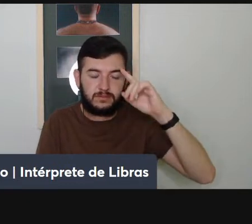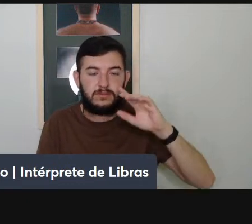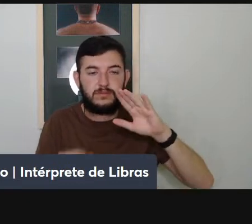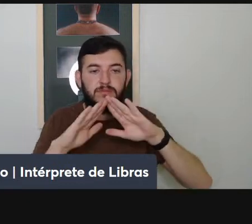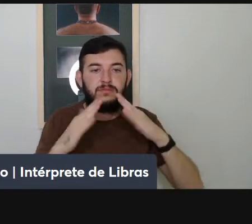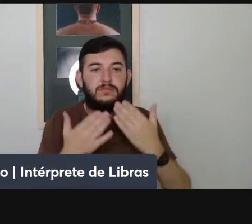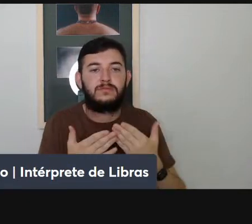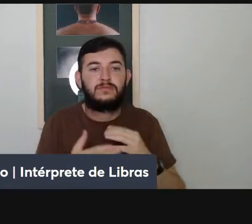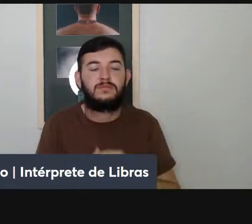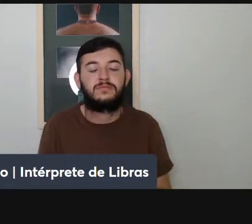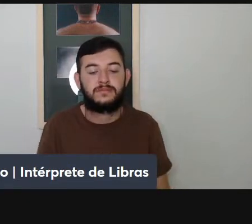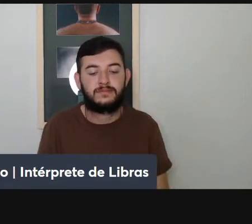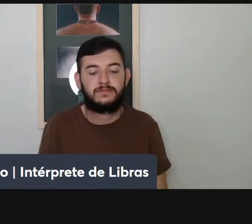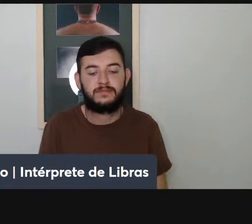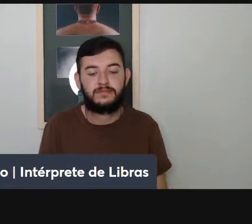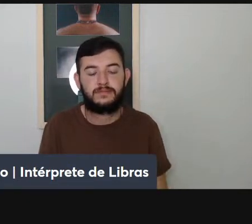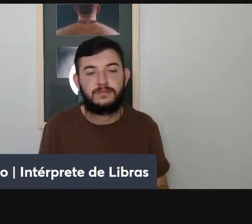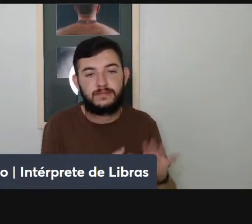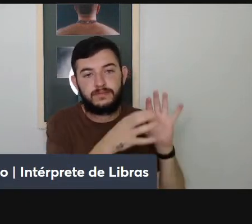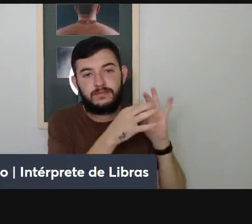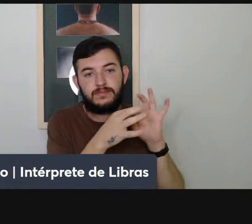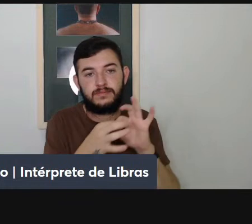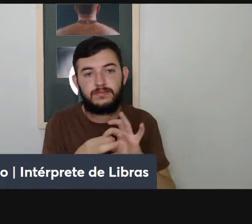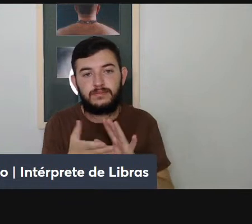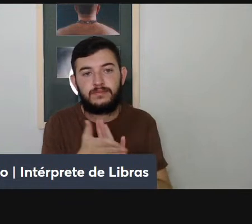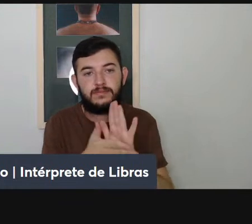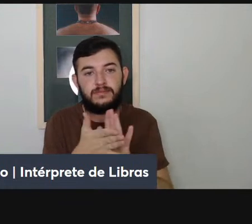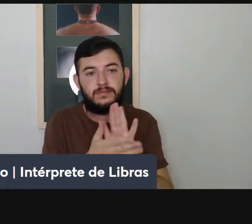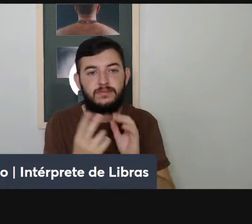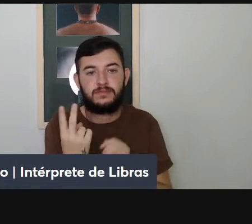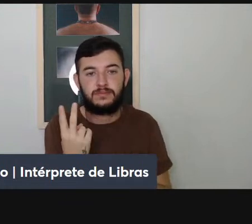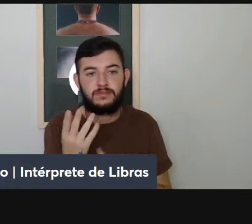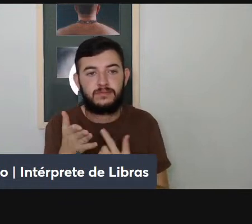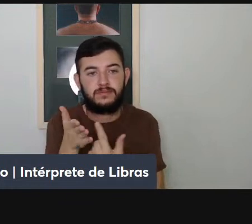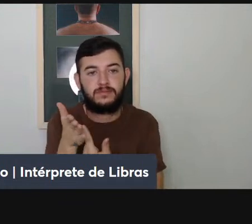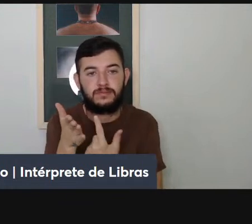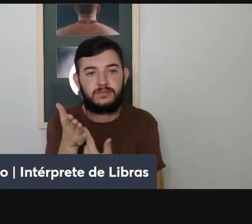Nesse contexto, ela publicou 2 livros, Making the Difference, em